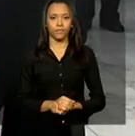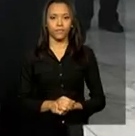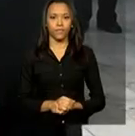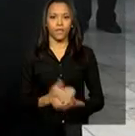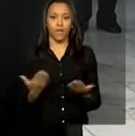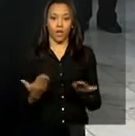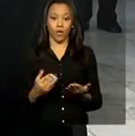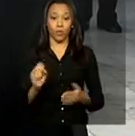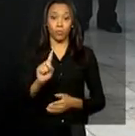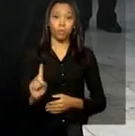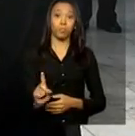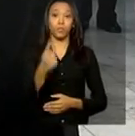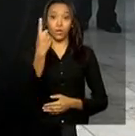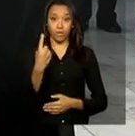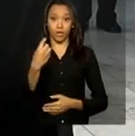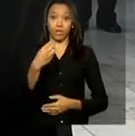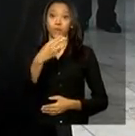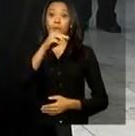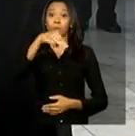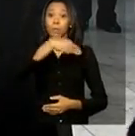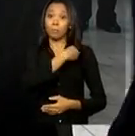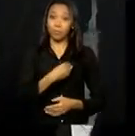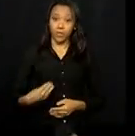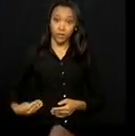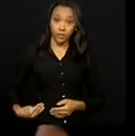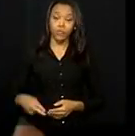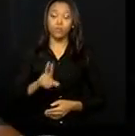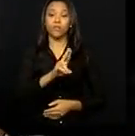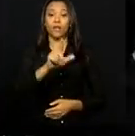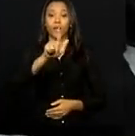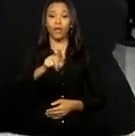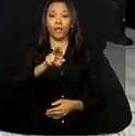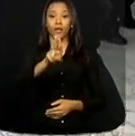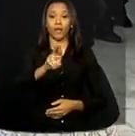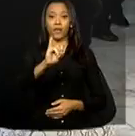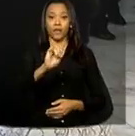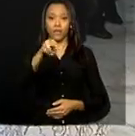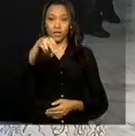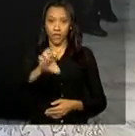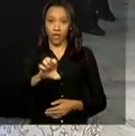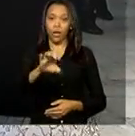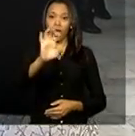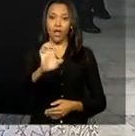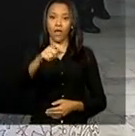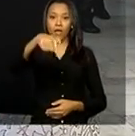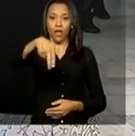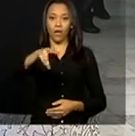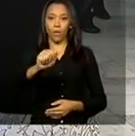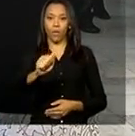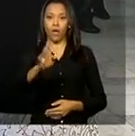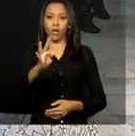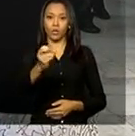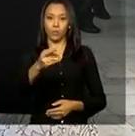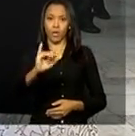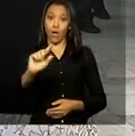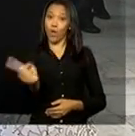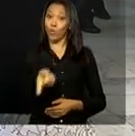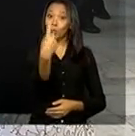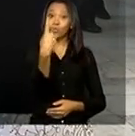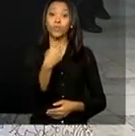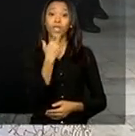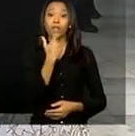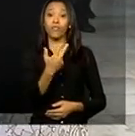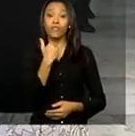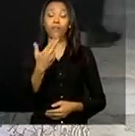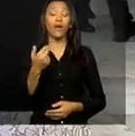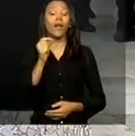Esse é o primeiro-ministro da Guiné Equatorial. Guiné Equatorial, que é o único país africano que fala espanhol, né? E temos